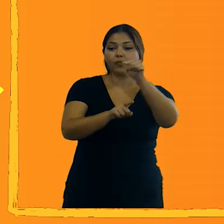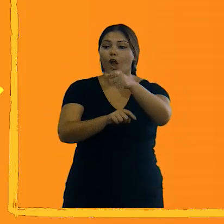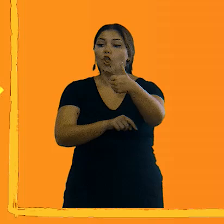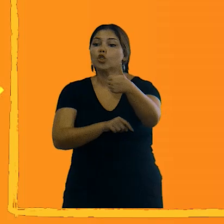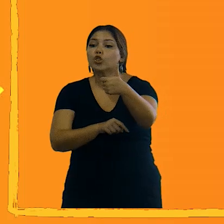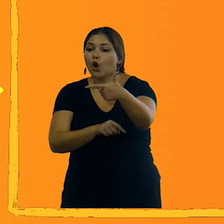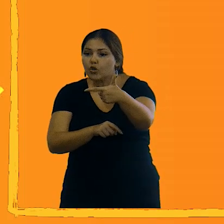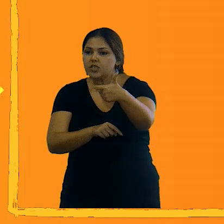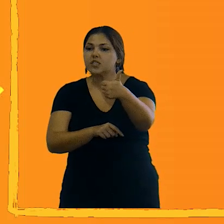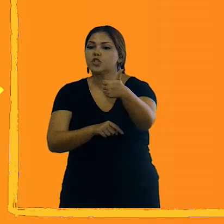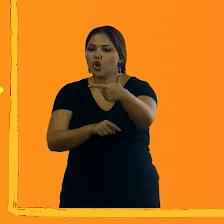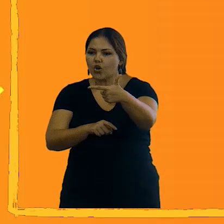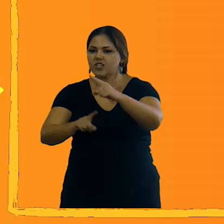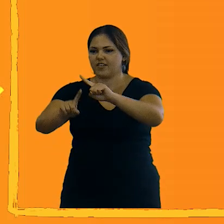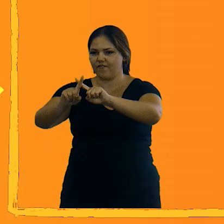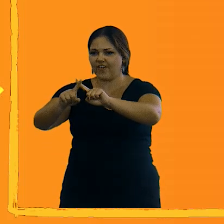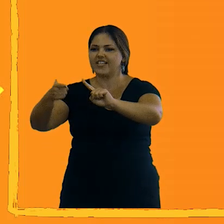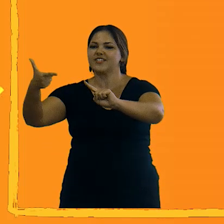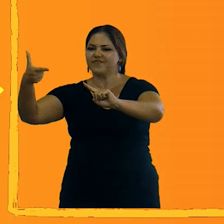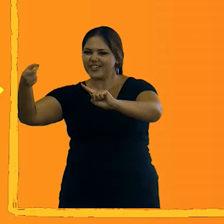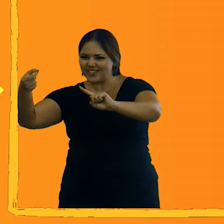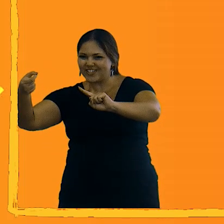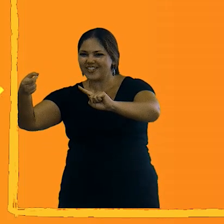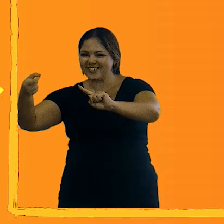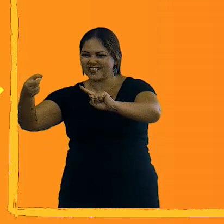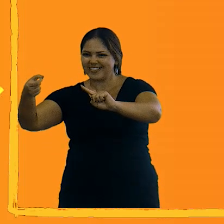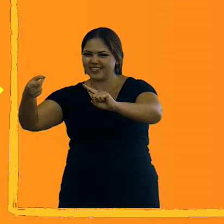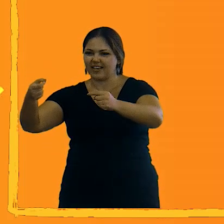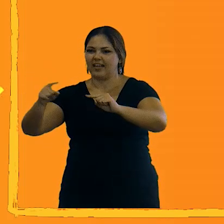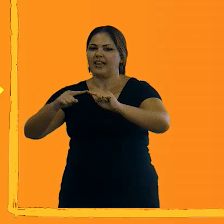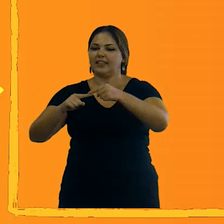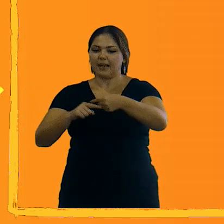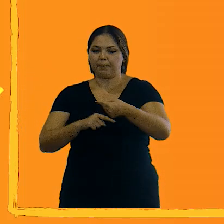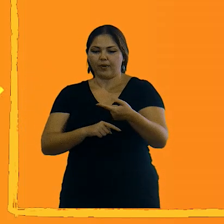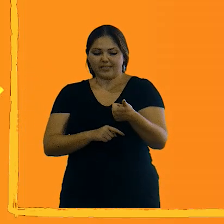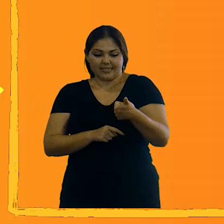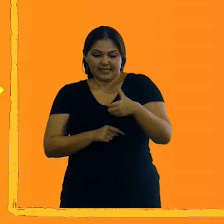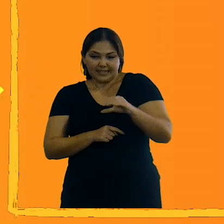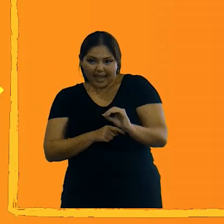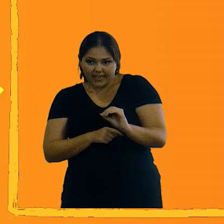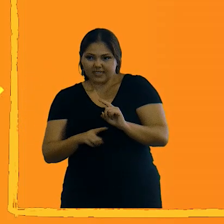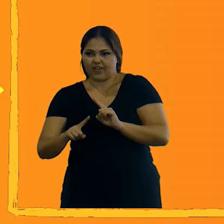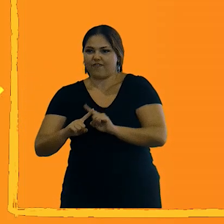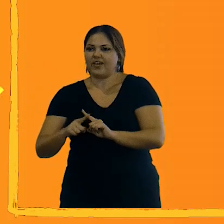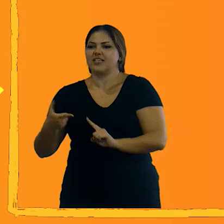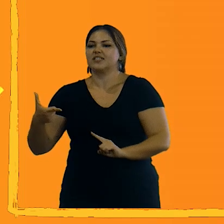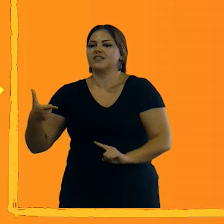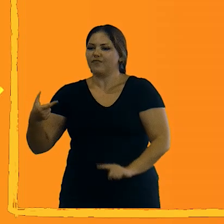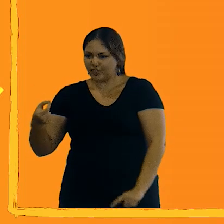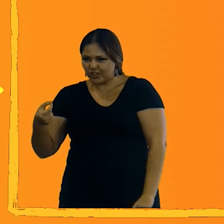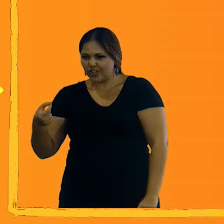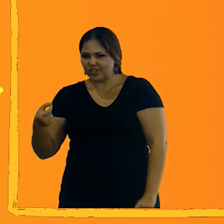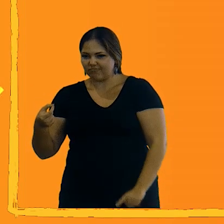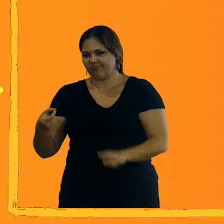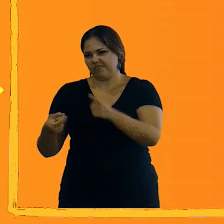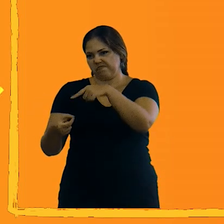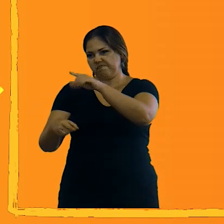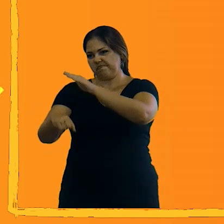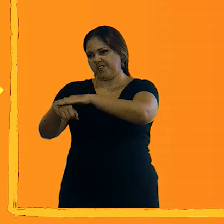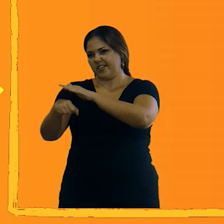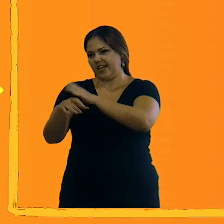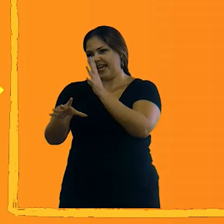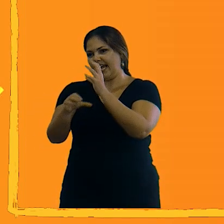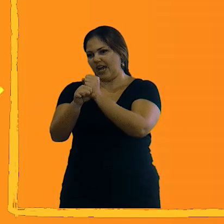resolve essa questão é gigante é gigante mas tem essa consciência divisão